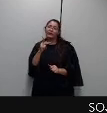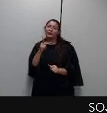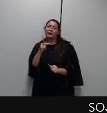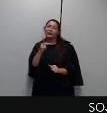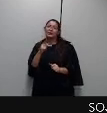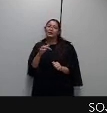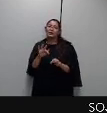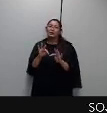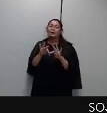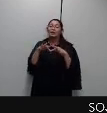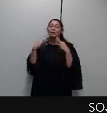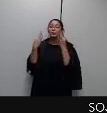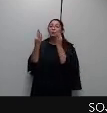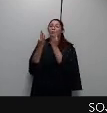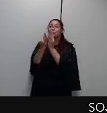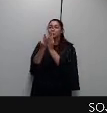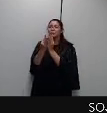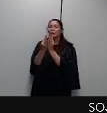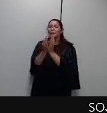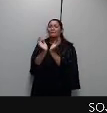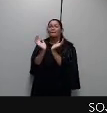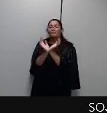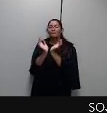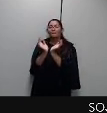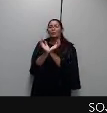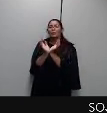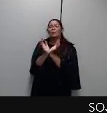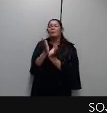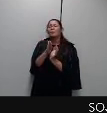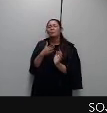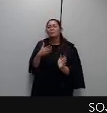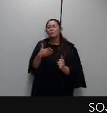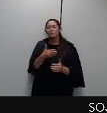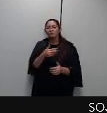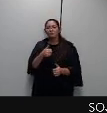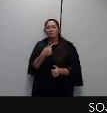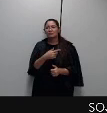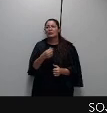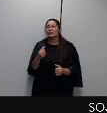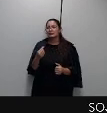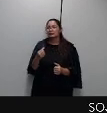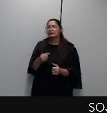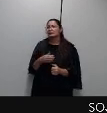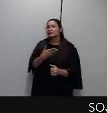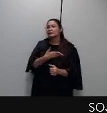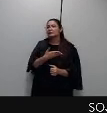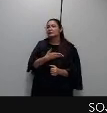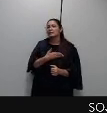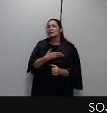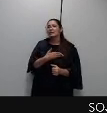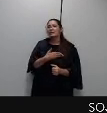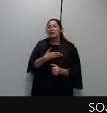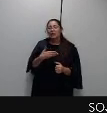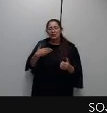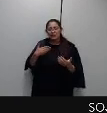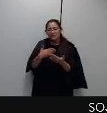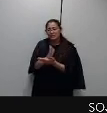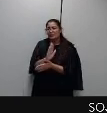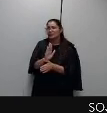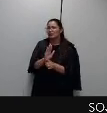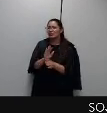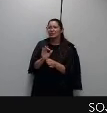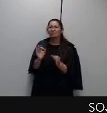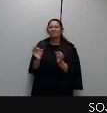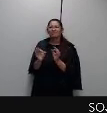por maioria deu provimento ao agravo interno nos termos do voto condutor a fim de que seja negado provimento aos recursos